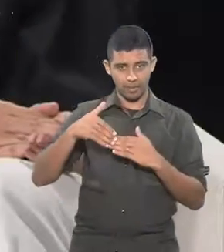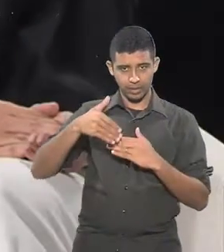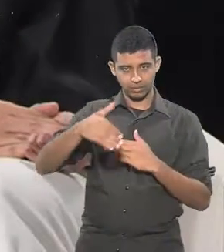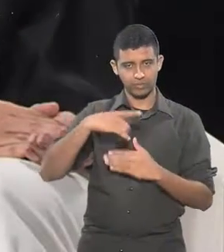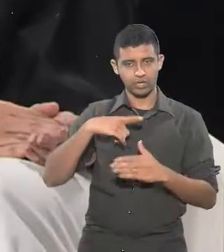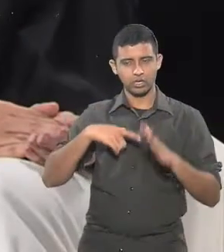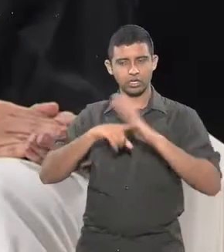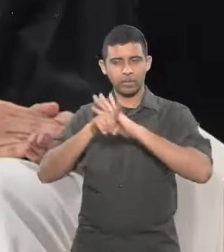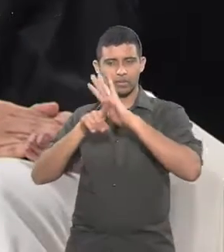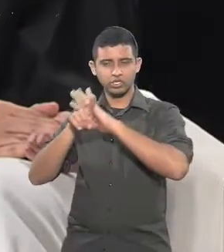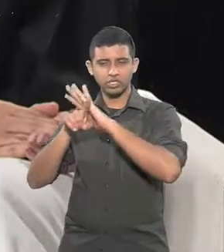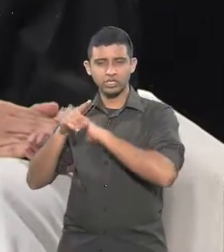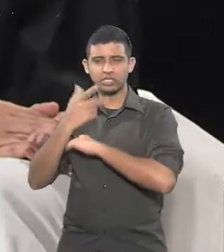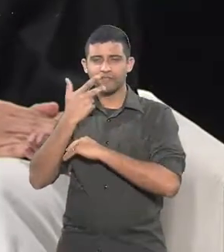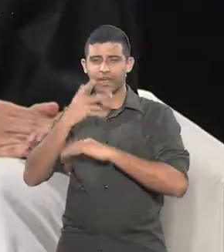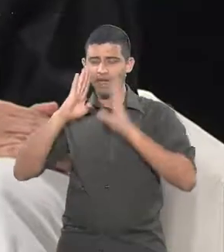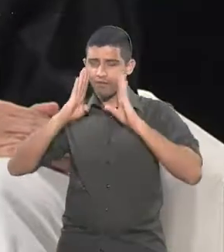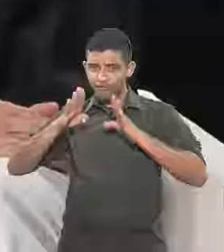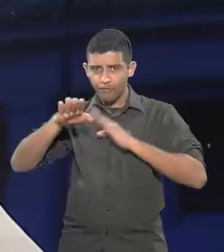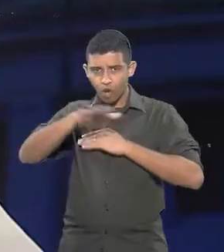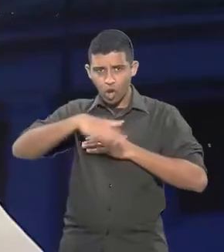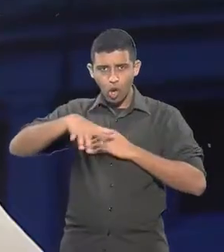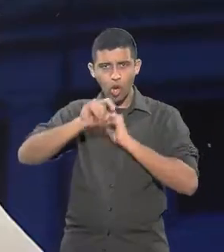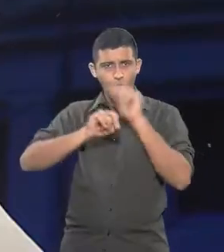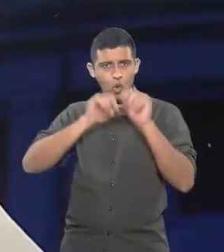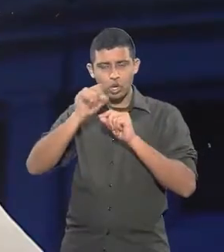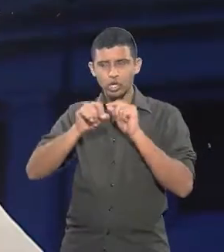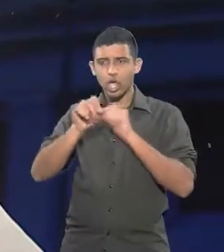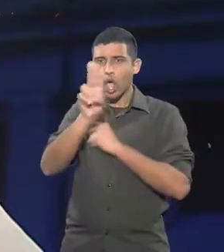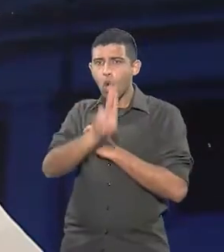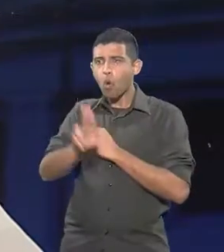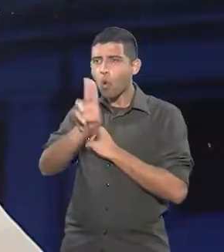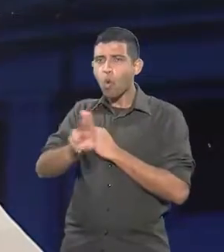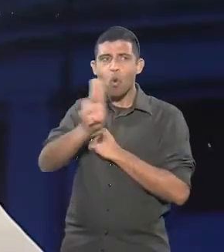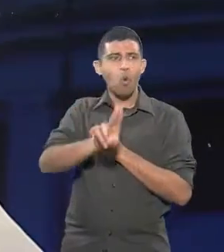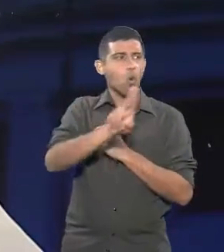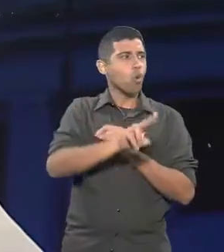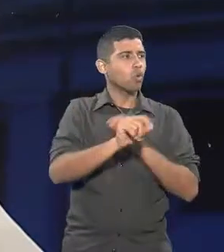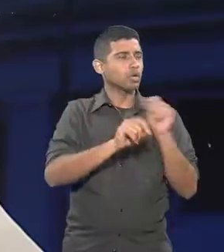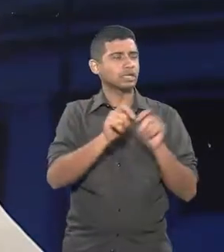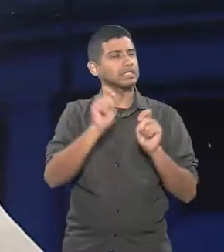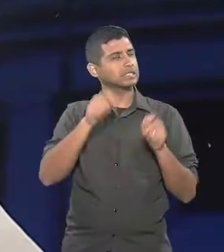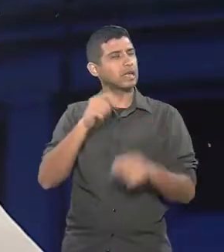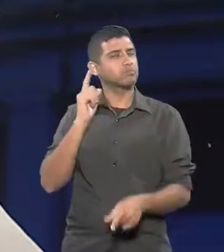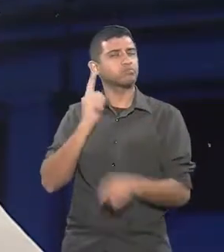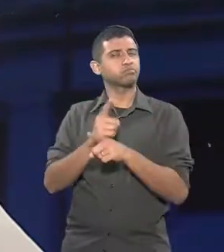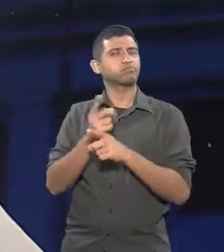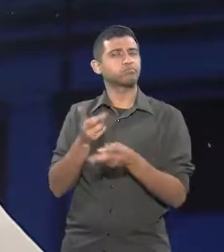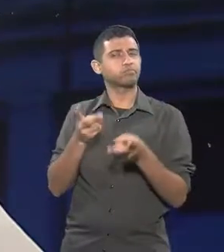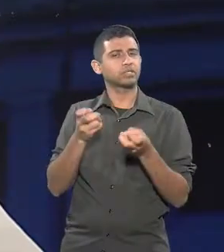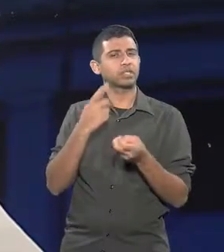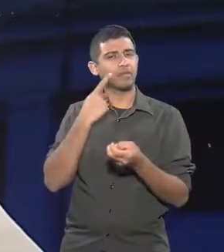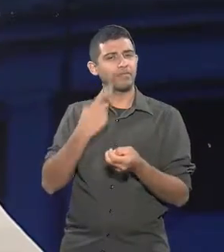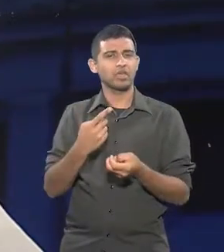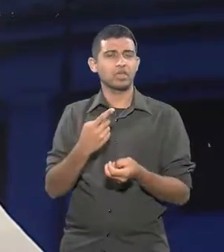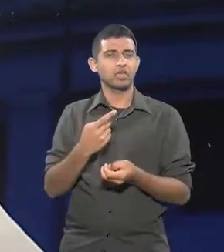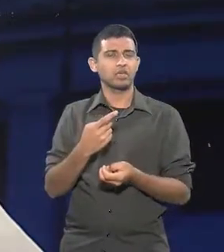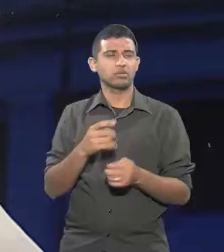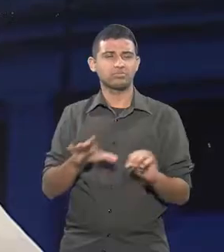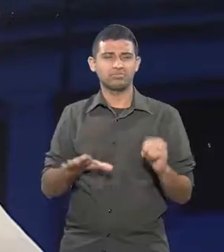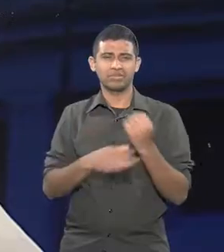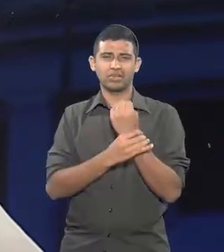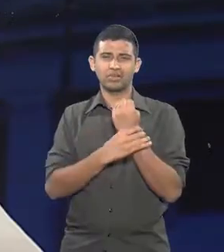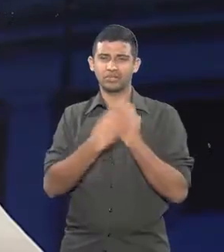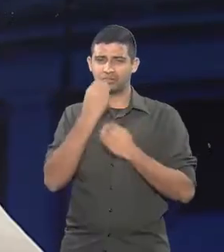da pesquisa que vai se concentrar mais no consumo, é possível detectar a questão da